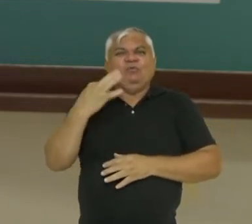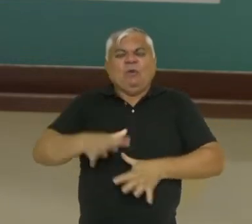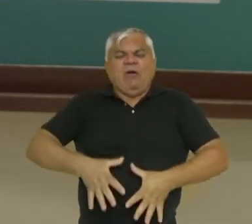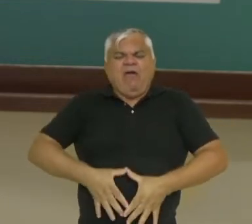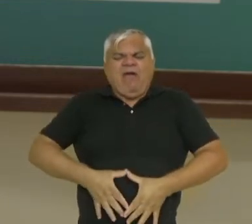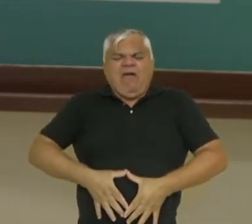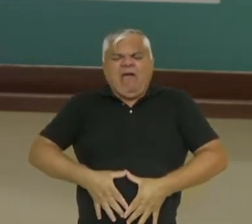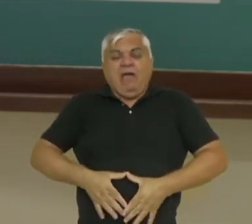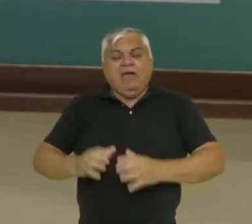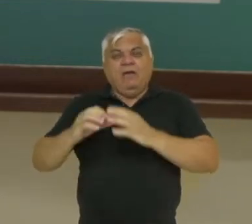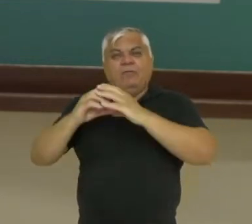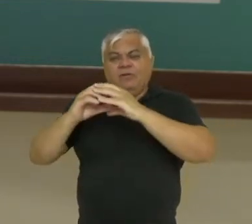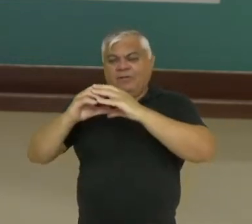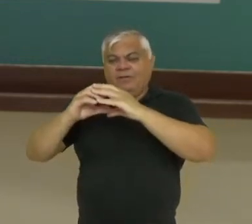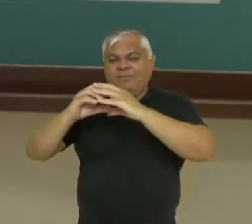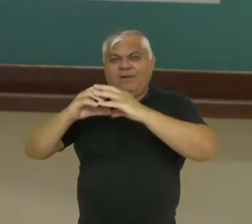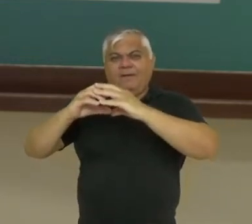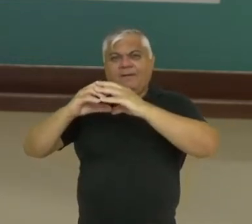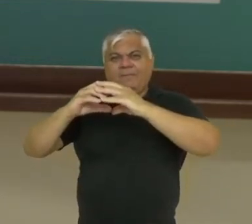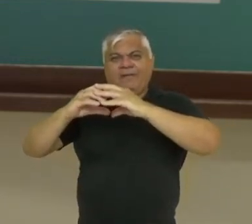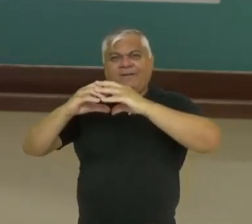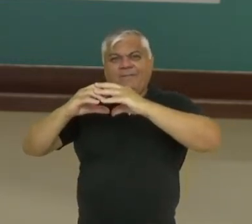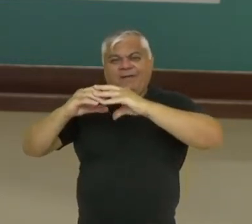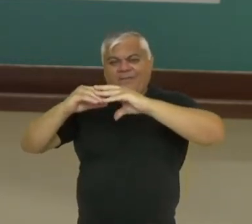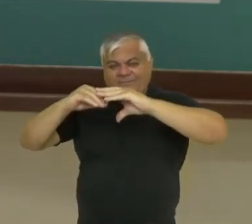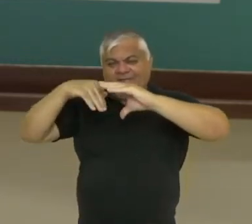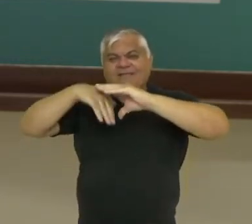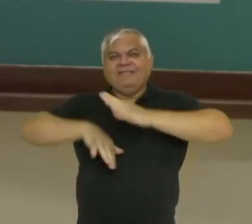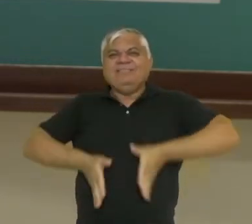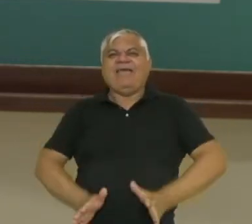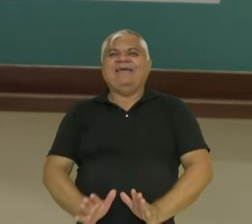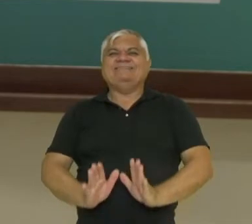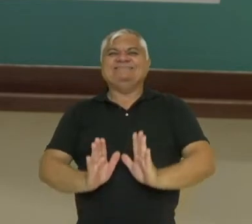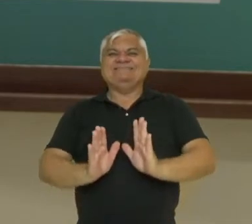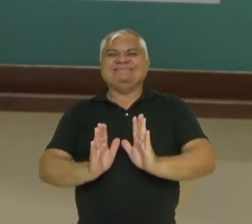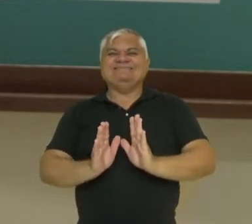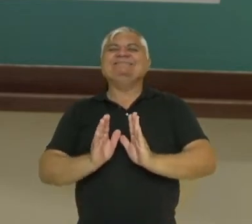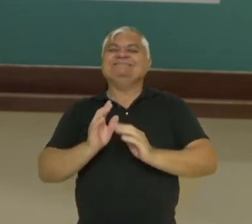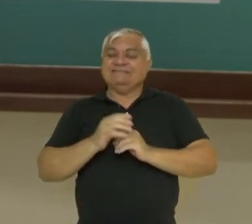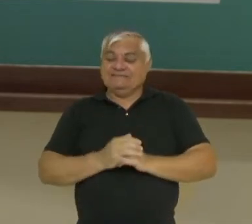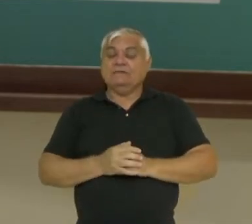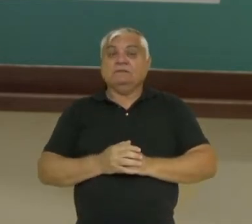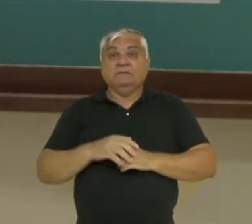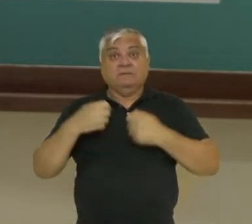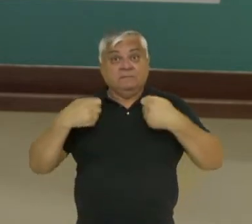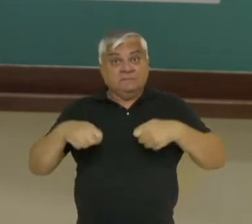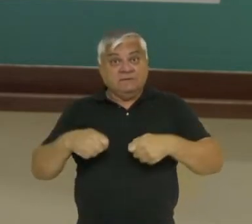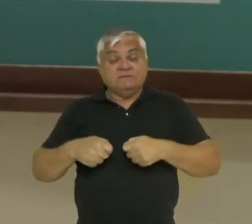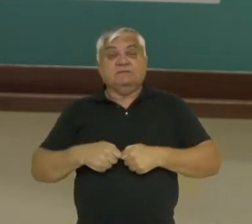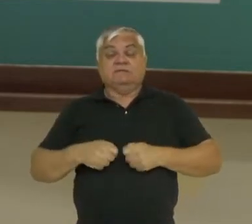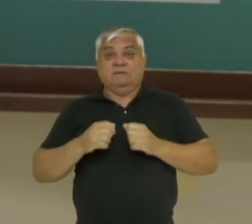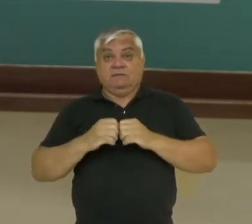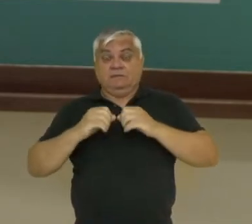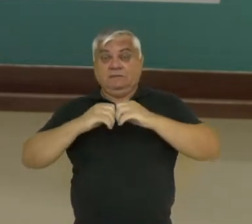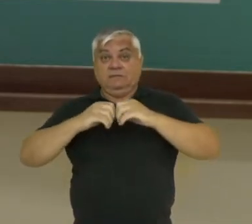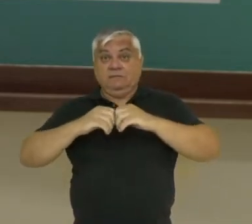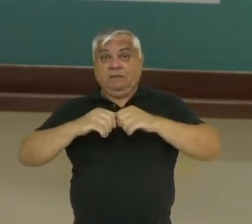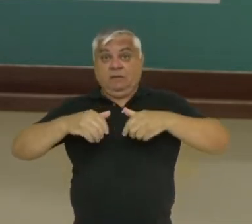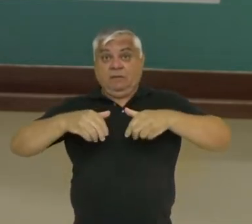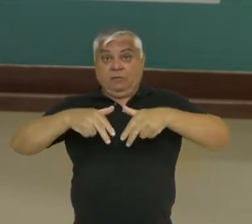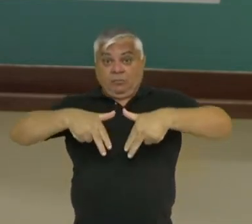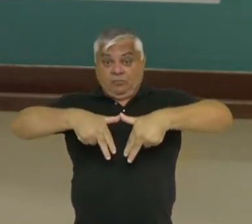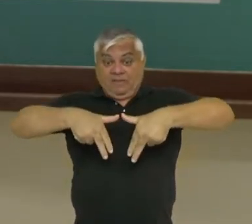poder expulsar esse bebezinho de lá no momento certo. Então, ele vai começar a contrair. O quadril já deu